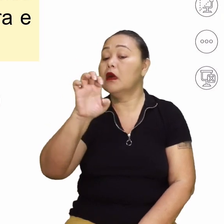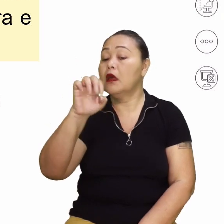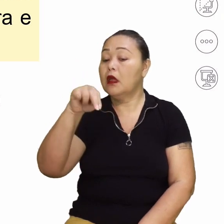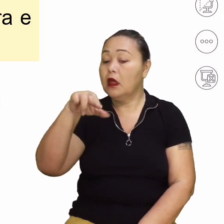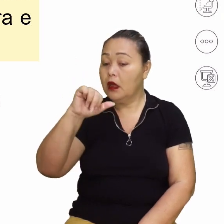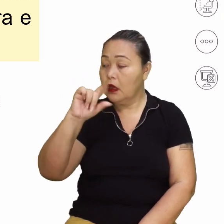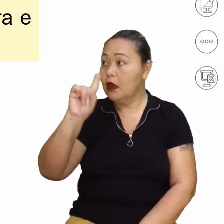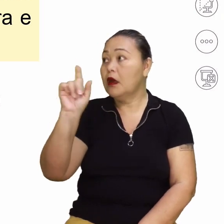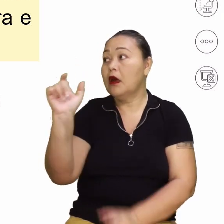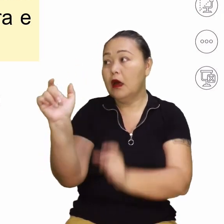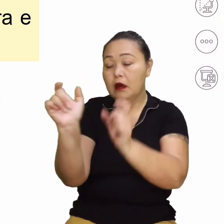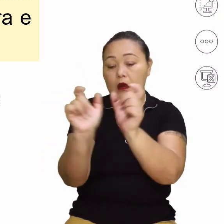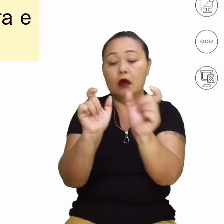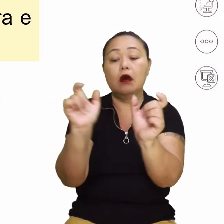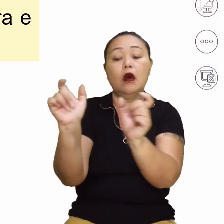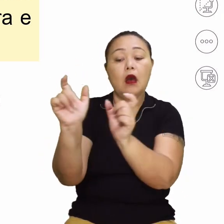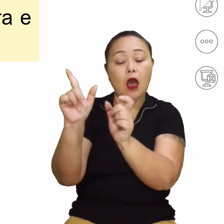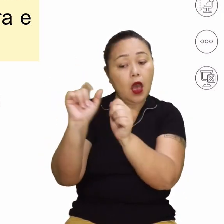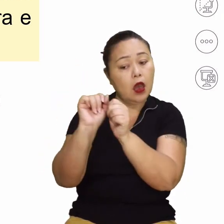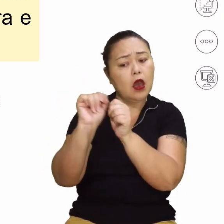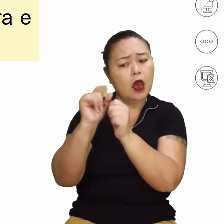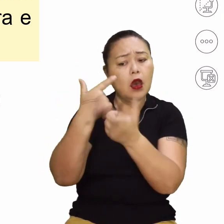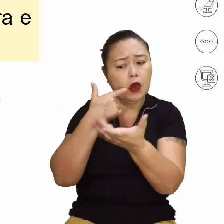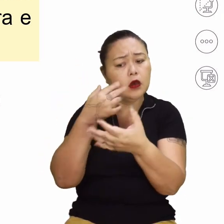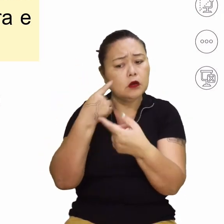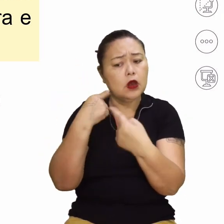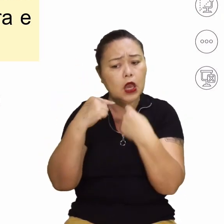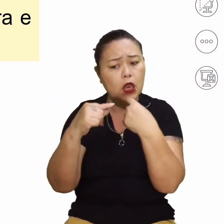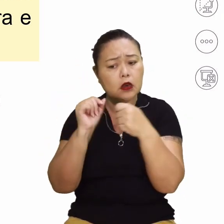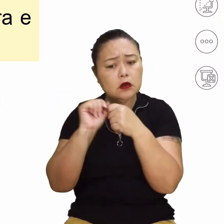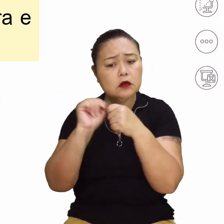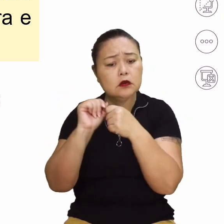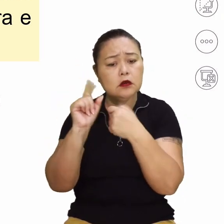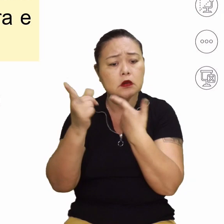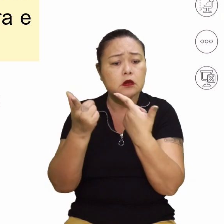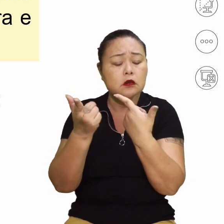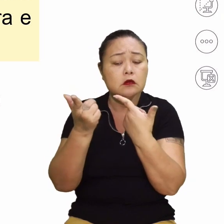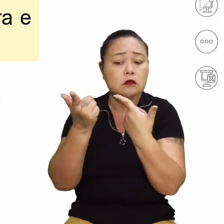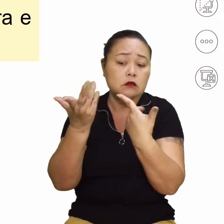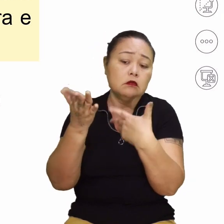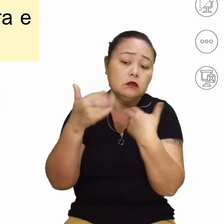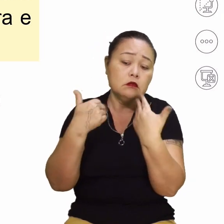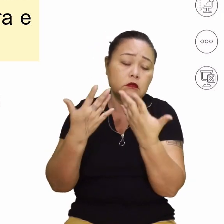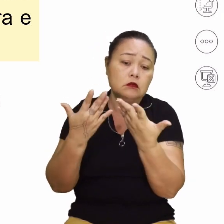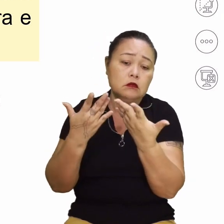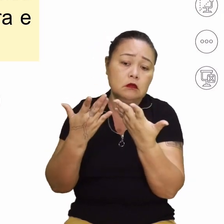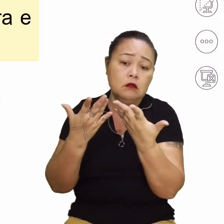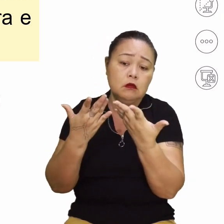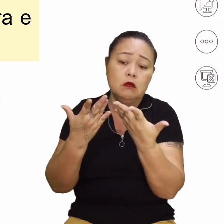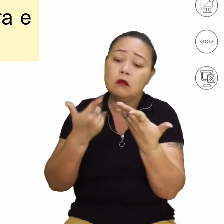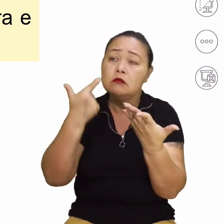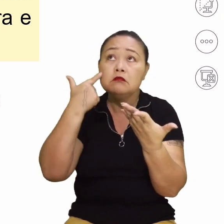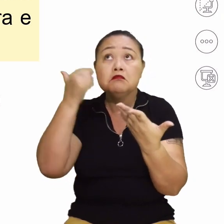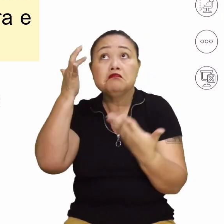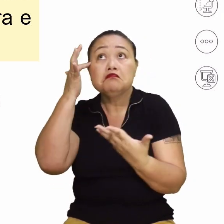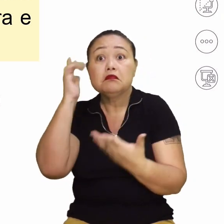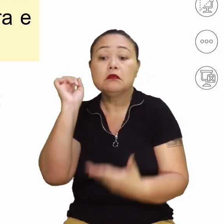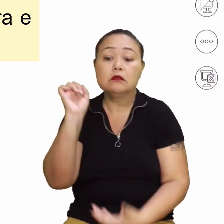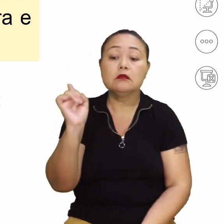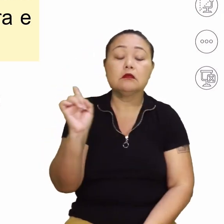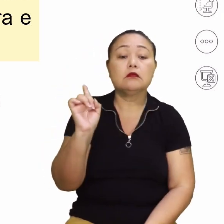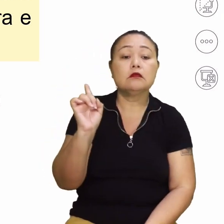o texto fazendo uma abordagem pouco crítica né Não critica mais Digamos que que nos levam a uma